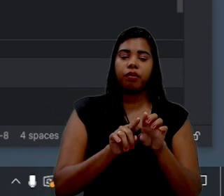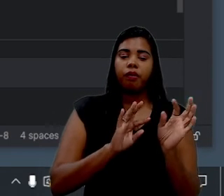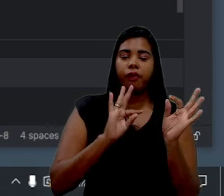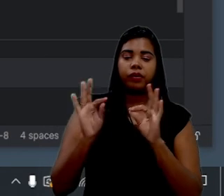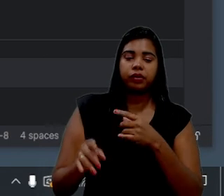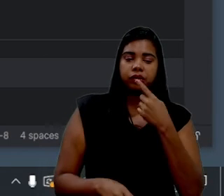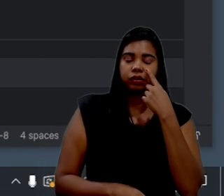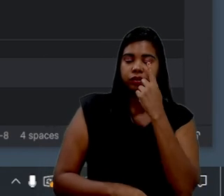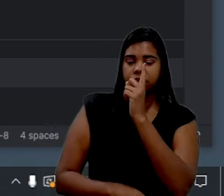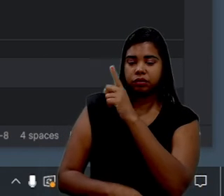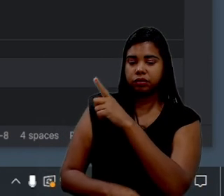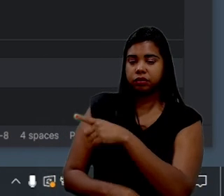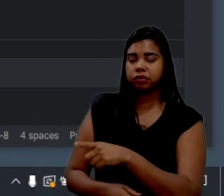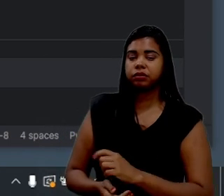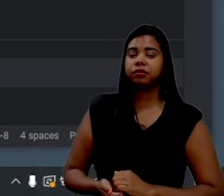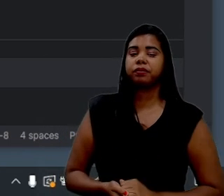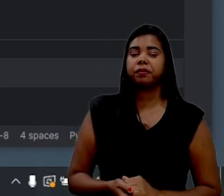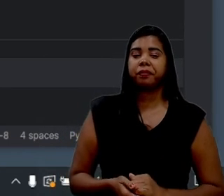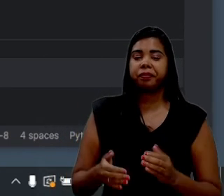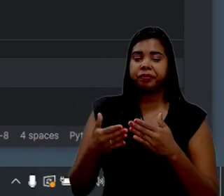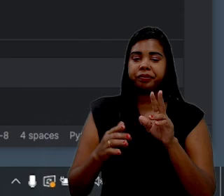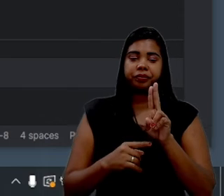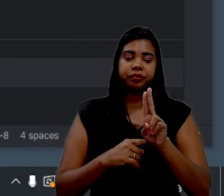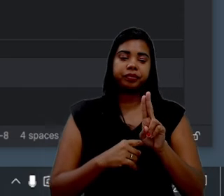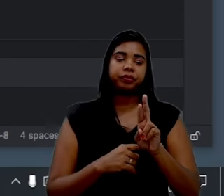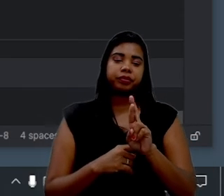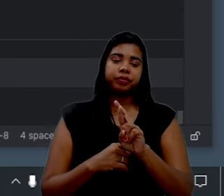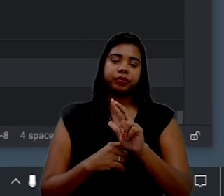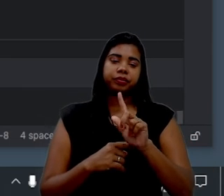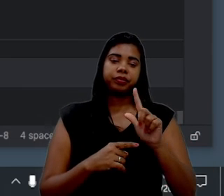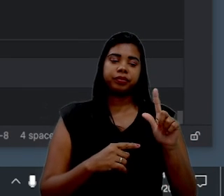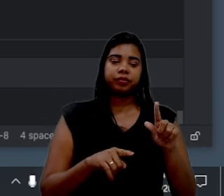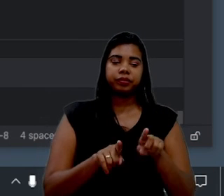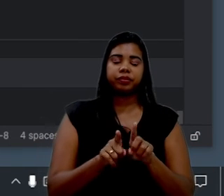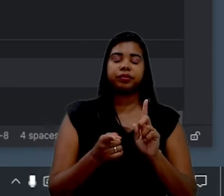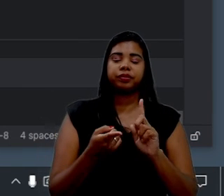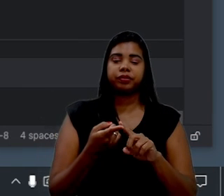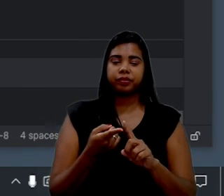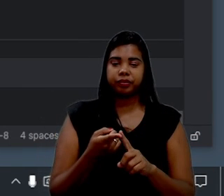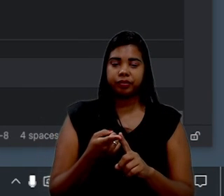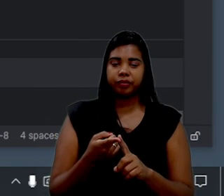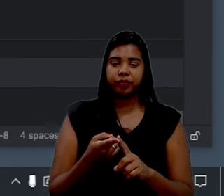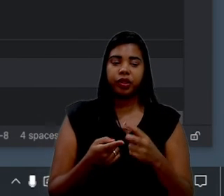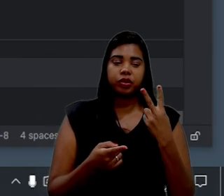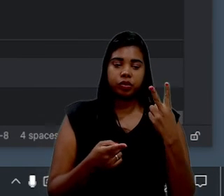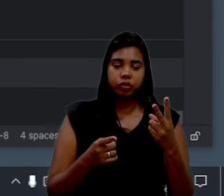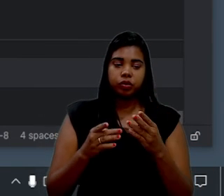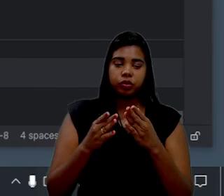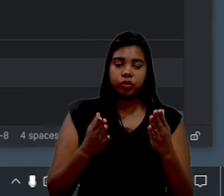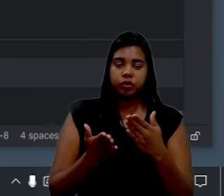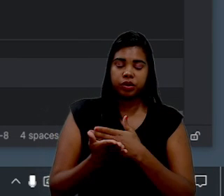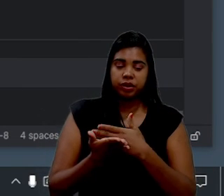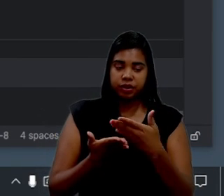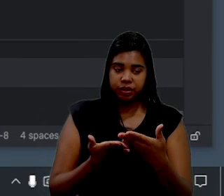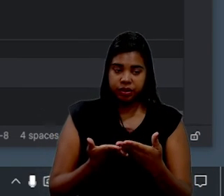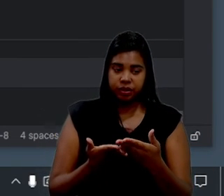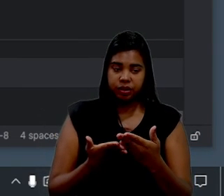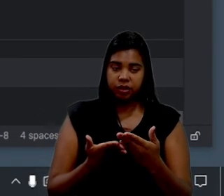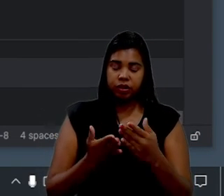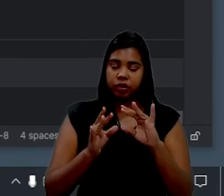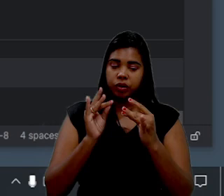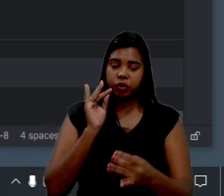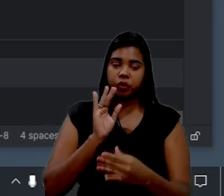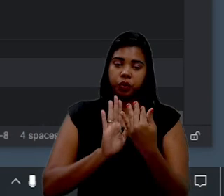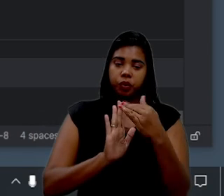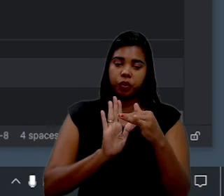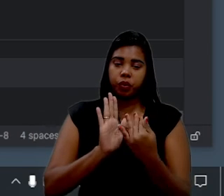às páginas. Cadê que conta aqui? URLs. Aqui temos dois caminhos, um de página inicial e o outro do cadastro